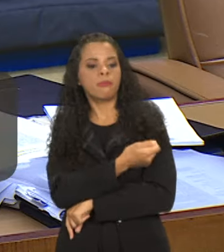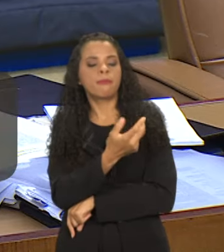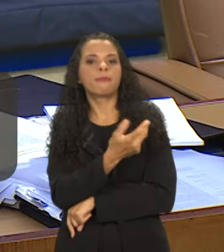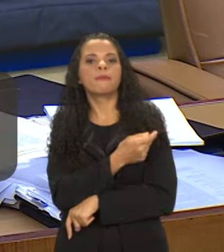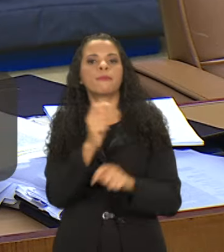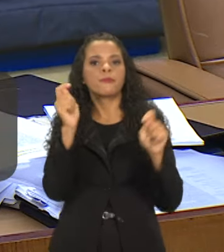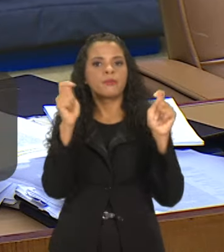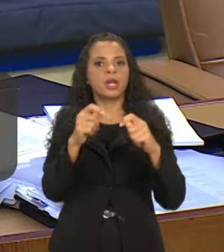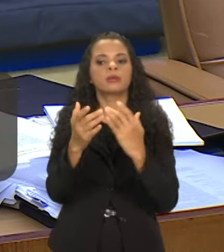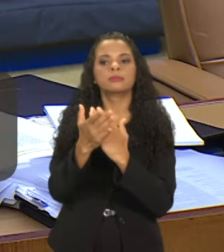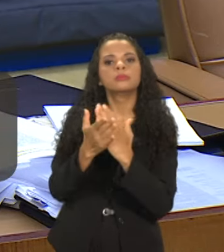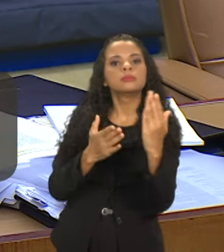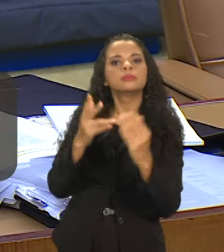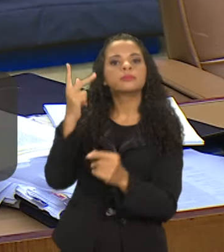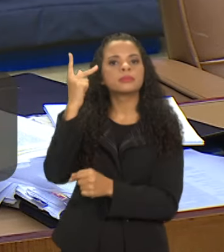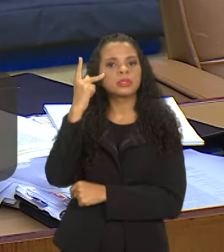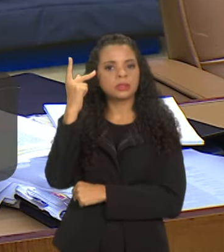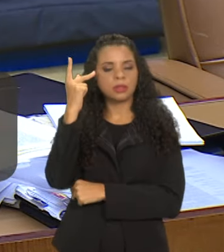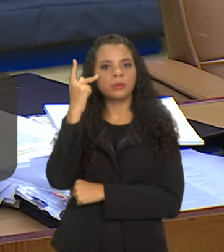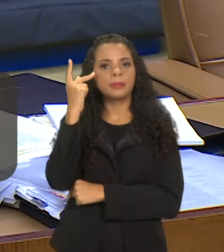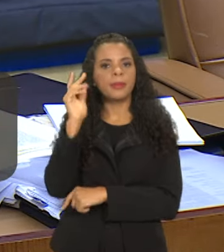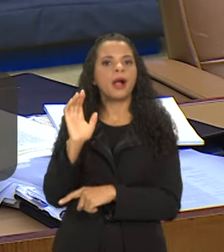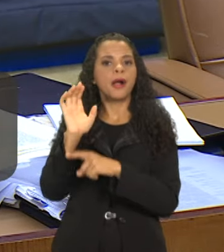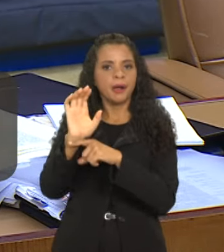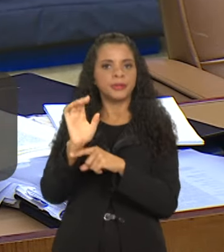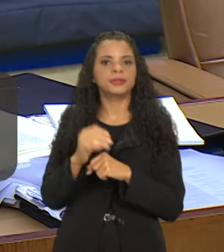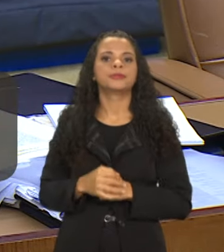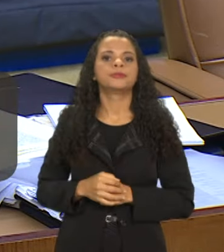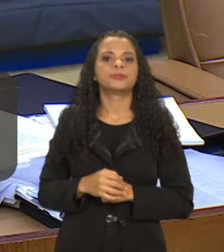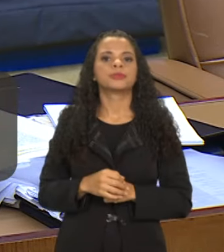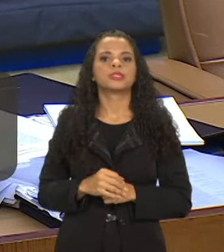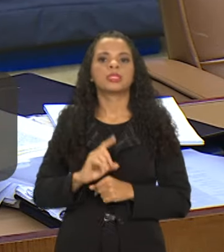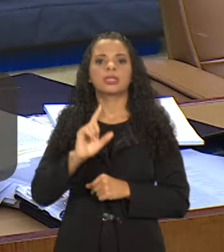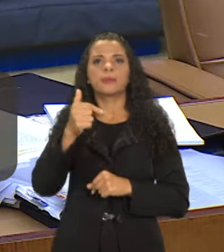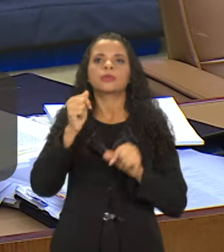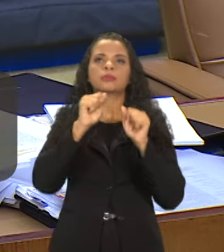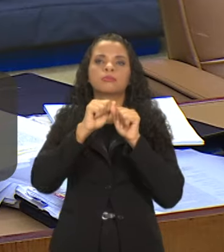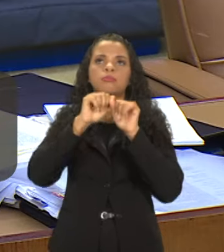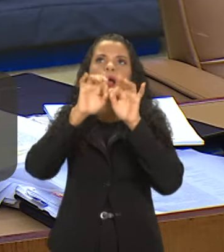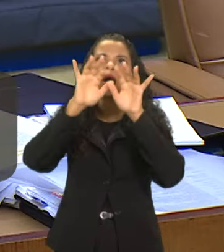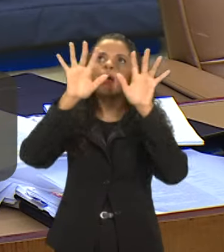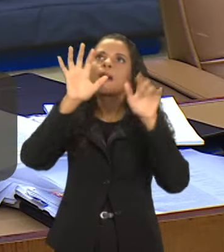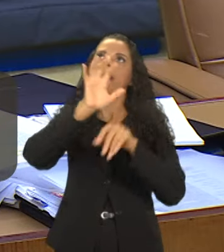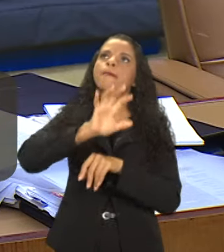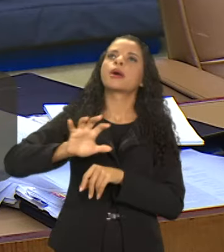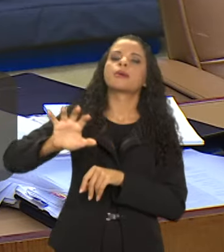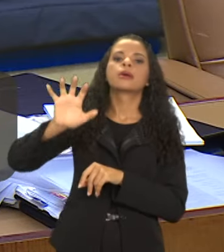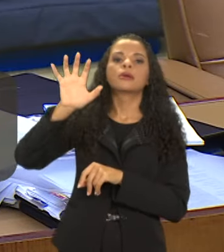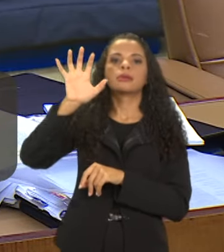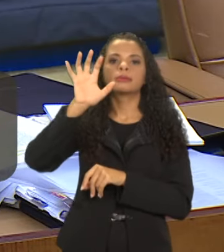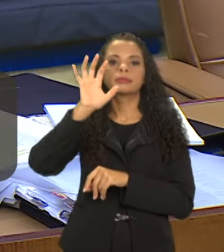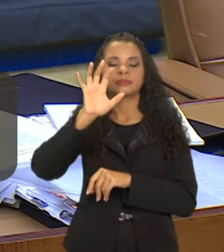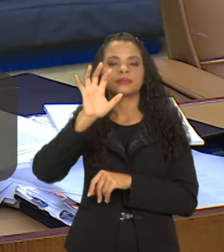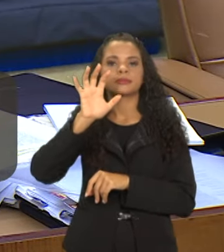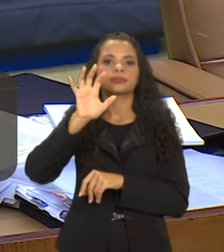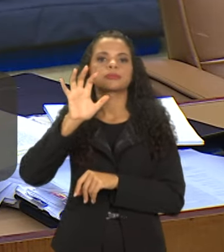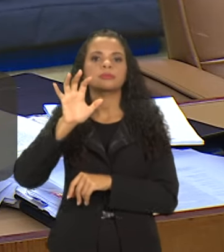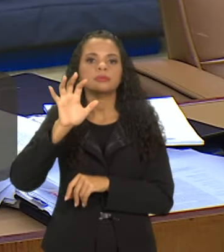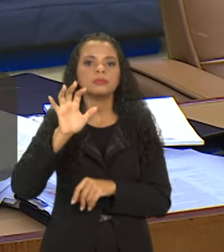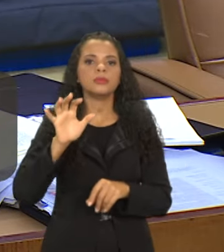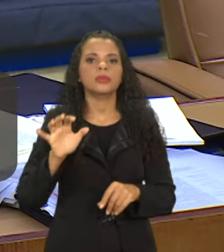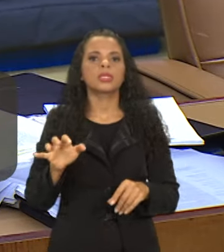São Paulo, e, a partir disso, com a repartição para os demais e forçando, assim como aqui